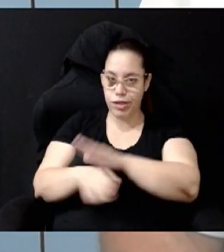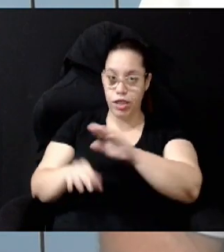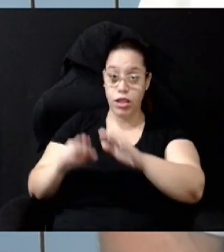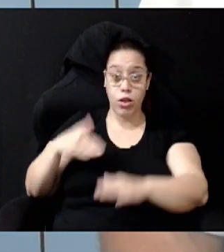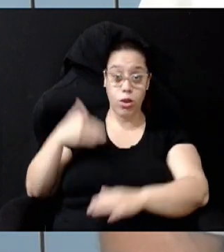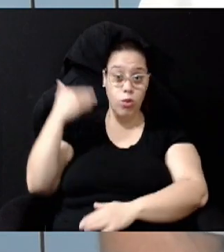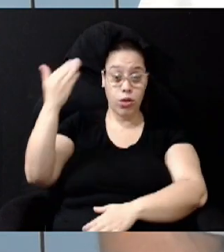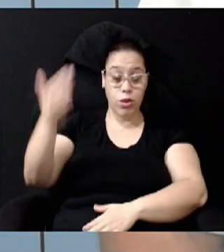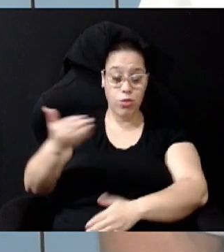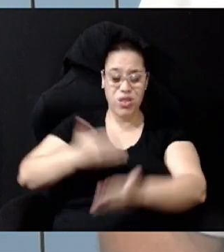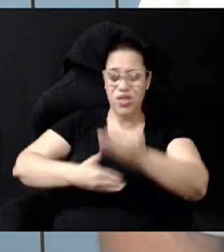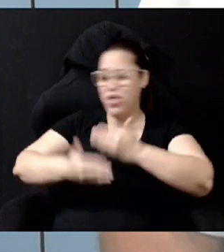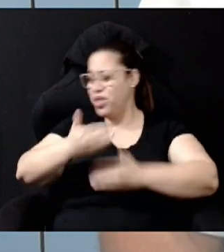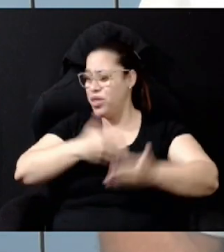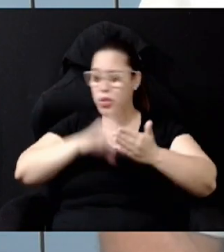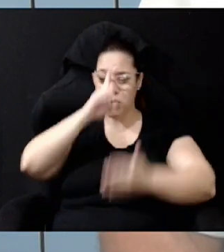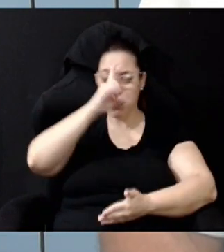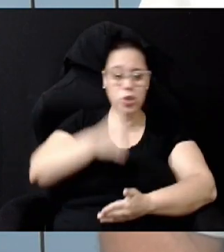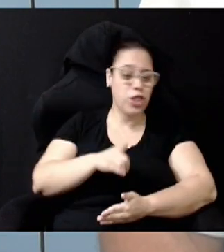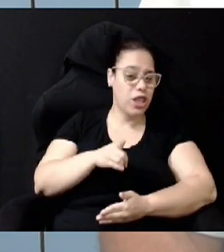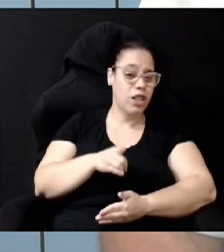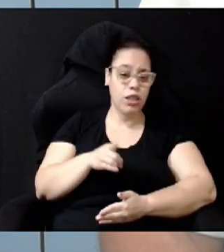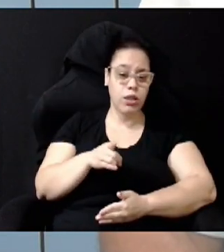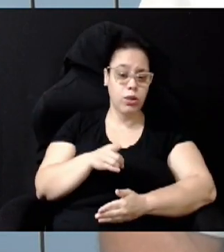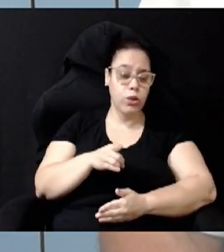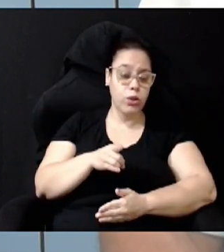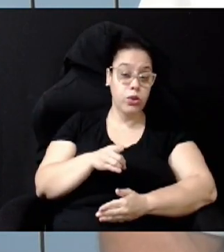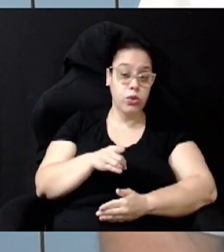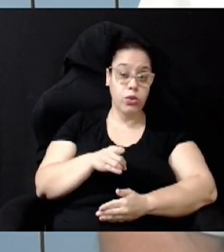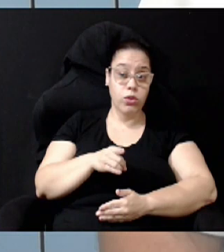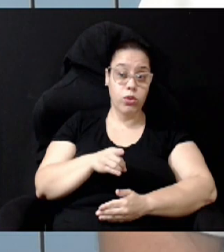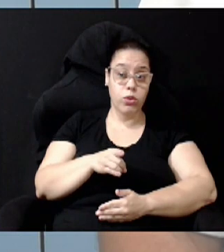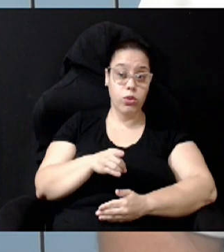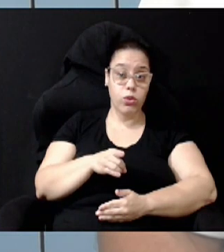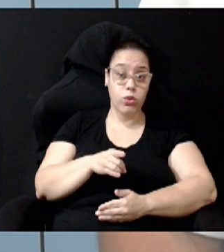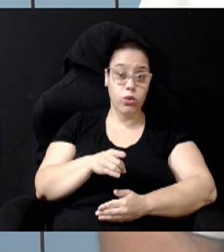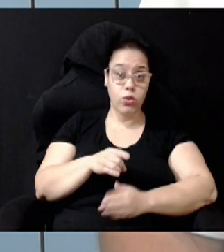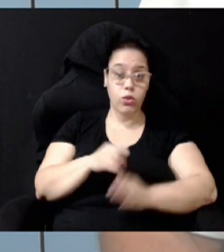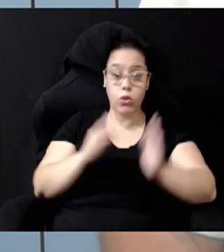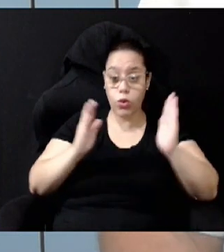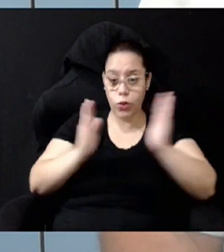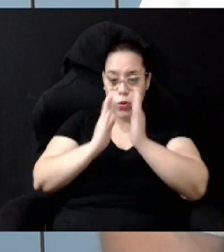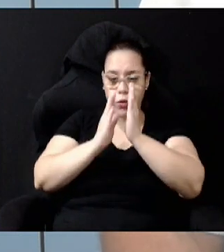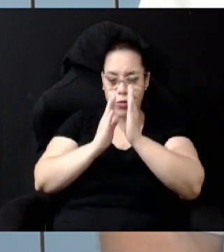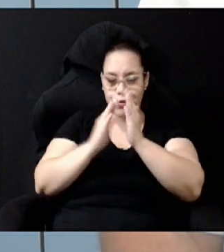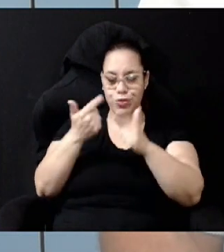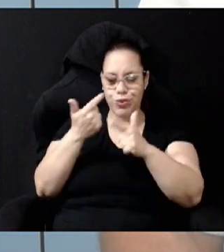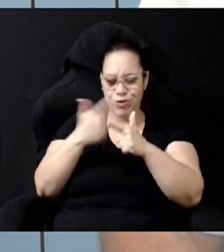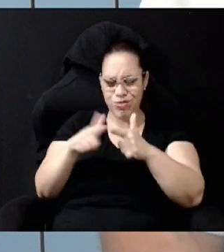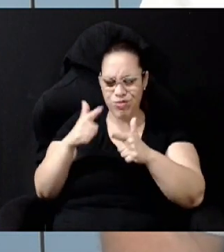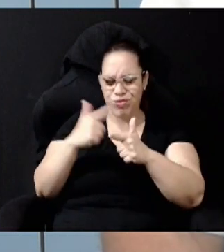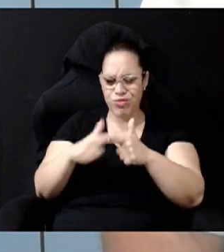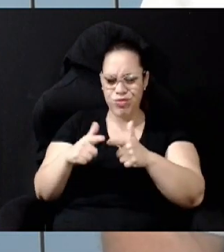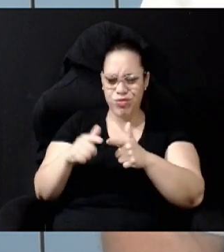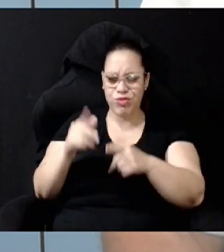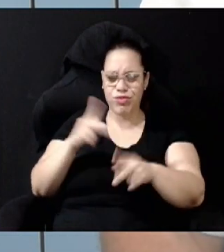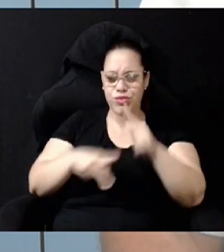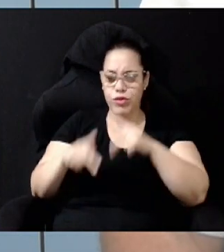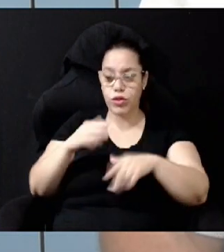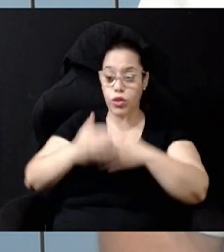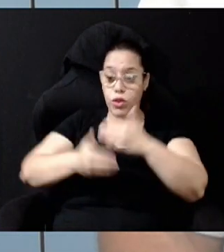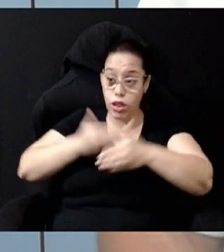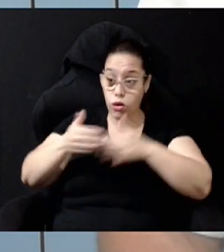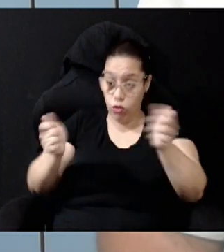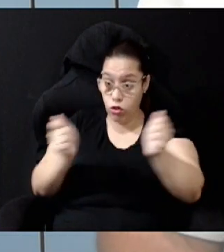envolvimento direto e de reflexos, assim, de consequências disso, para que a população se envolva de